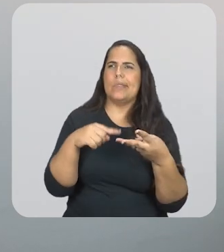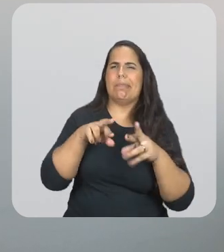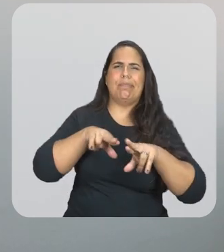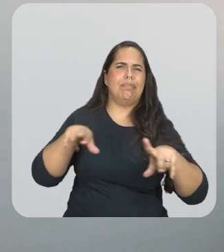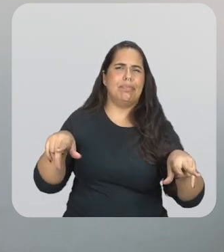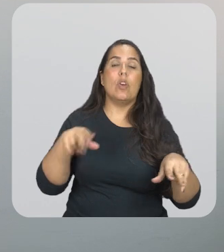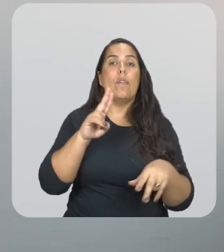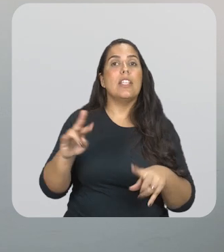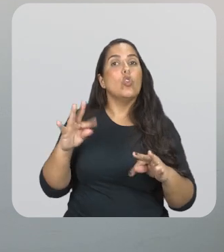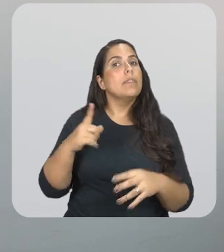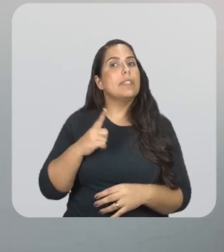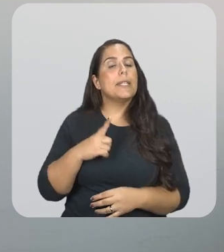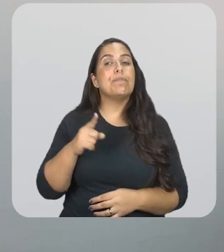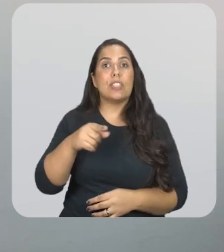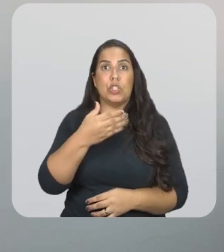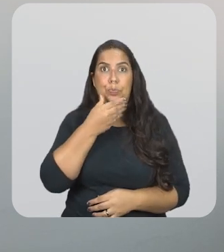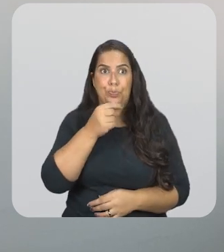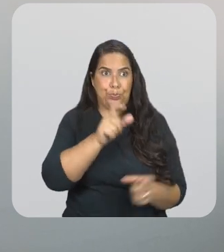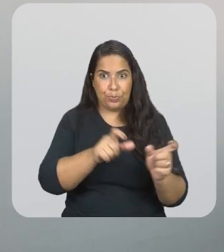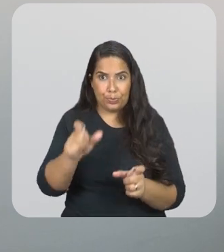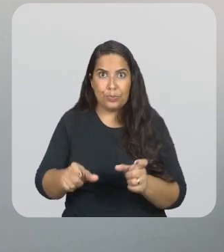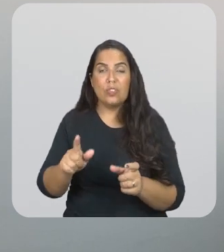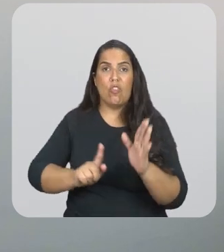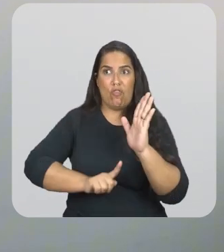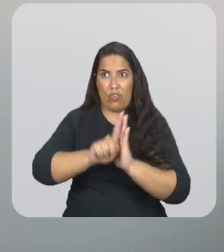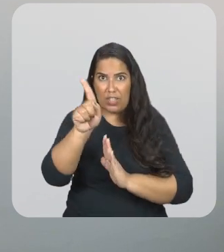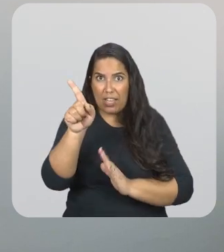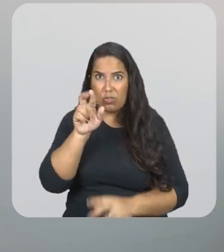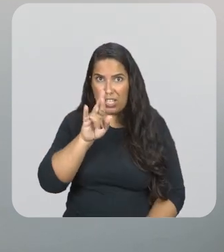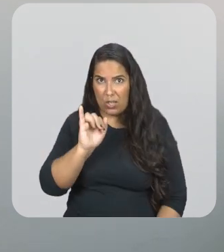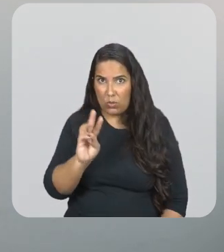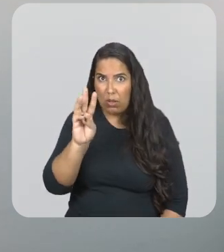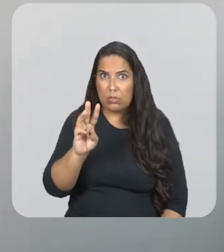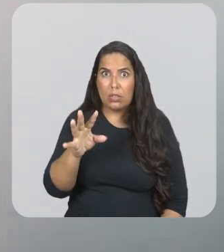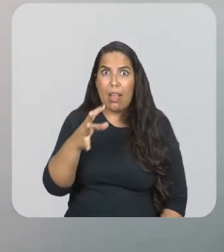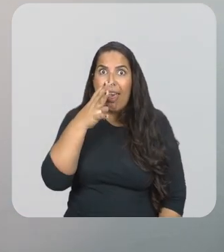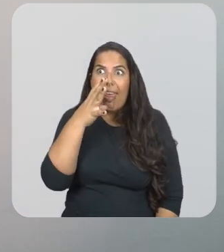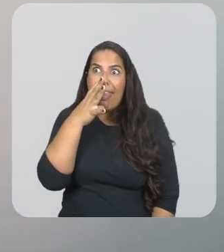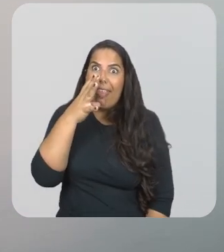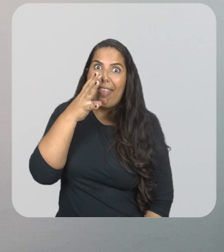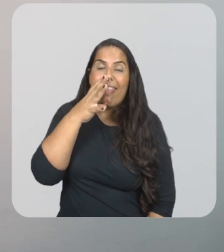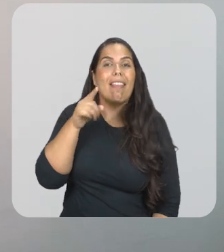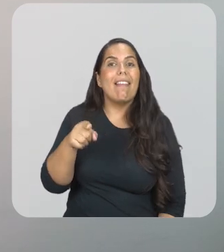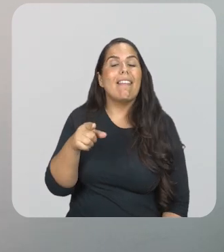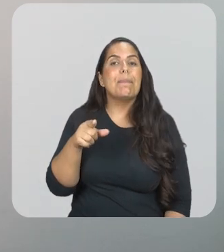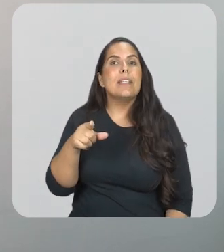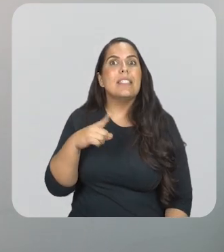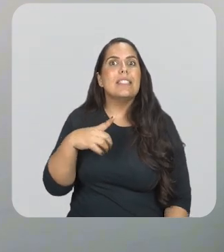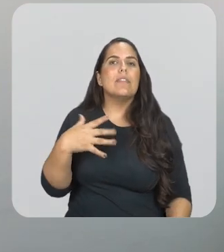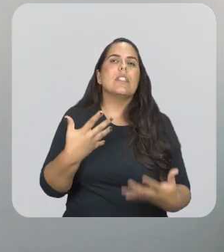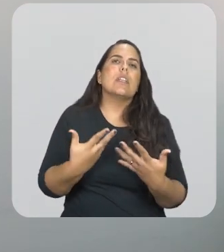equipe Barges, as universidades todas têm. Esses garotos, com seus foguetes no Rio Innovation Week, eles eram sensacionais. Assim,